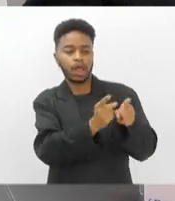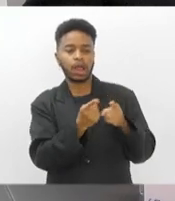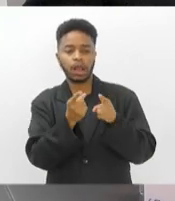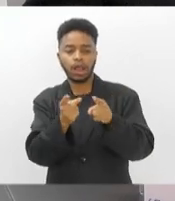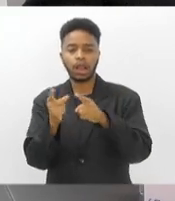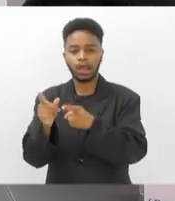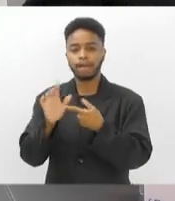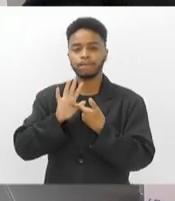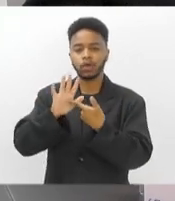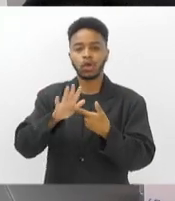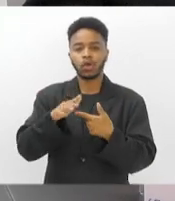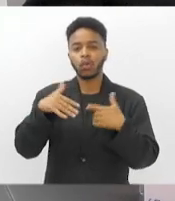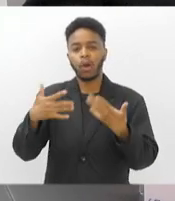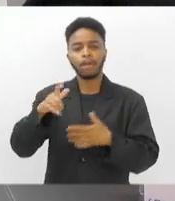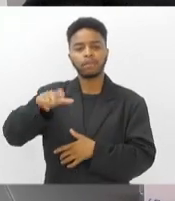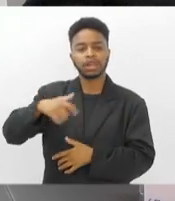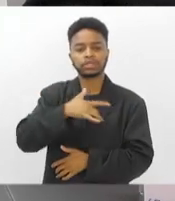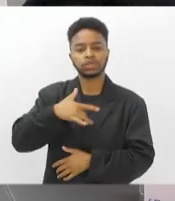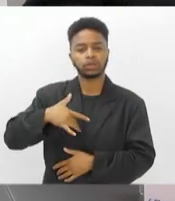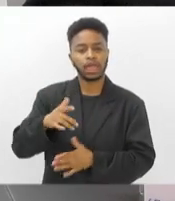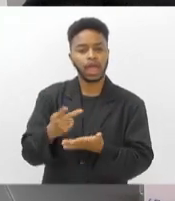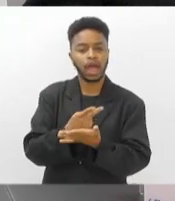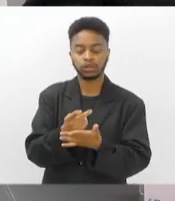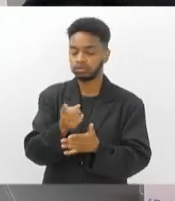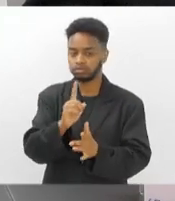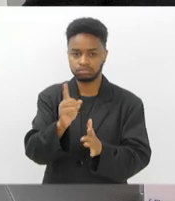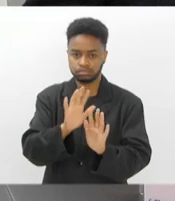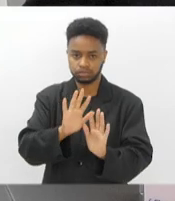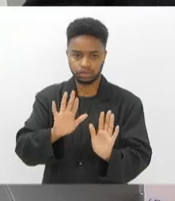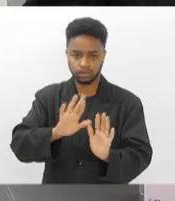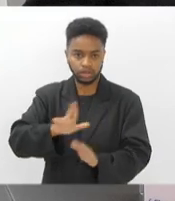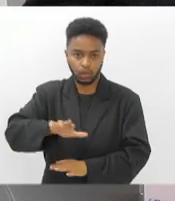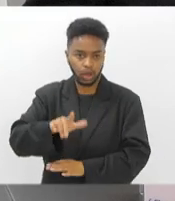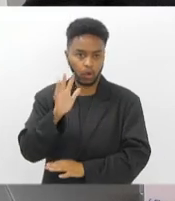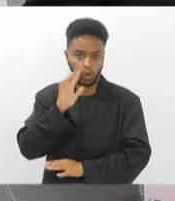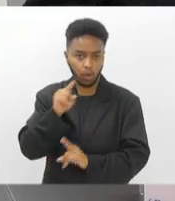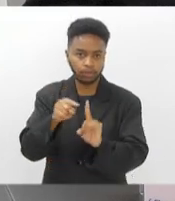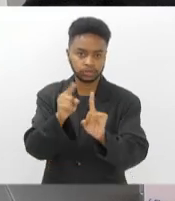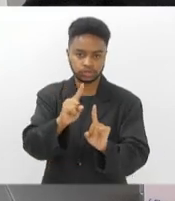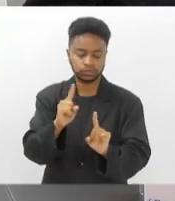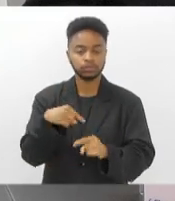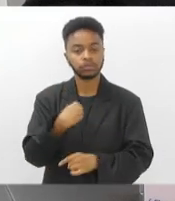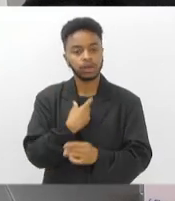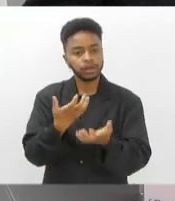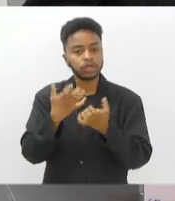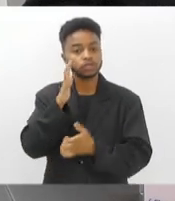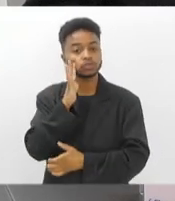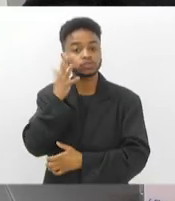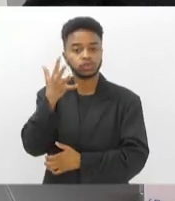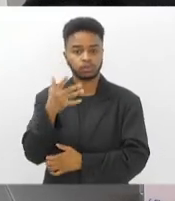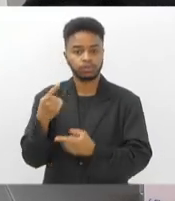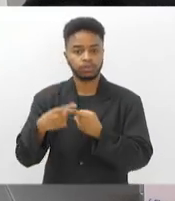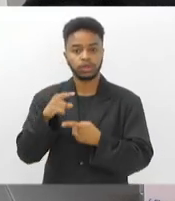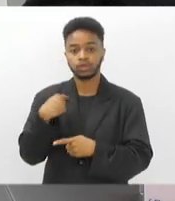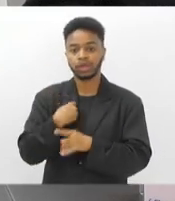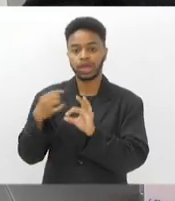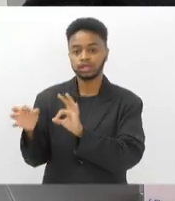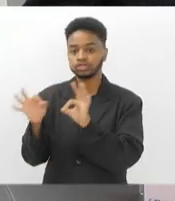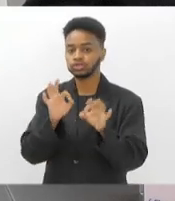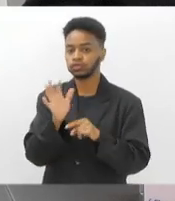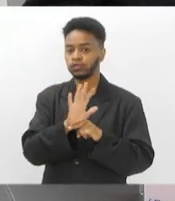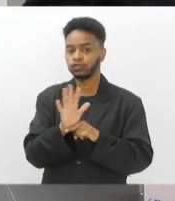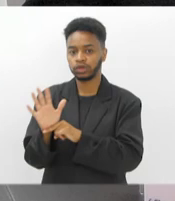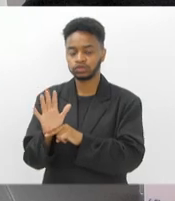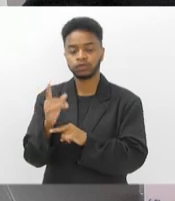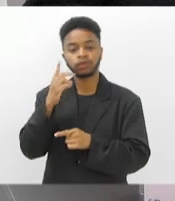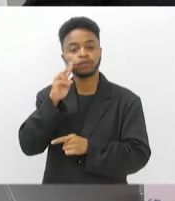plano de saúde tá errado isso ou alguém tá errado não não não é isso que a gente quer a gente quer solução que a gente tem que a gente viu na TV ali é gente